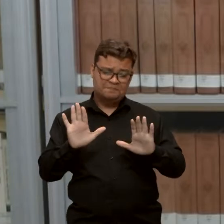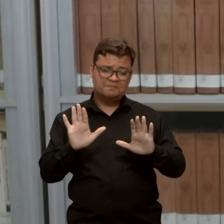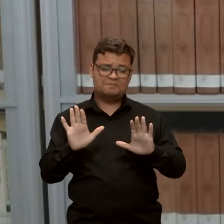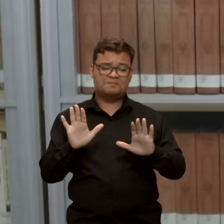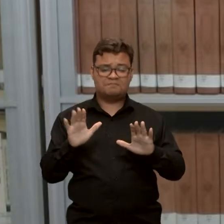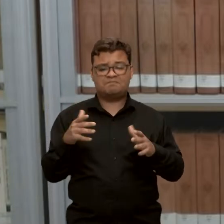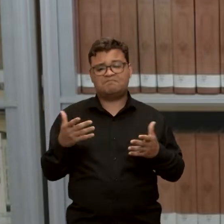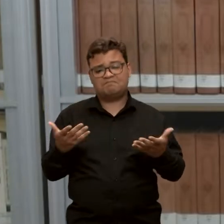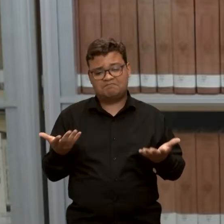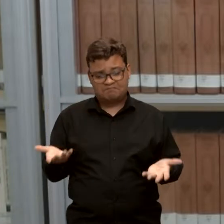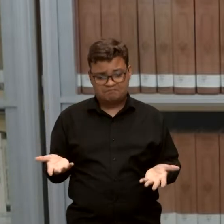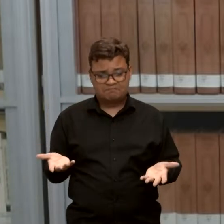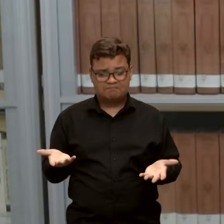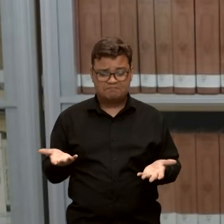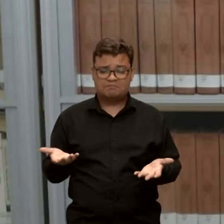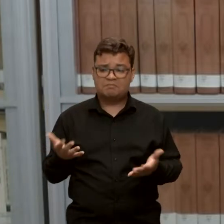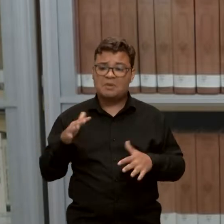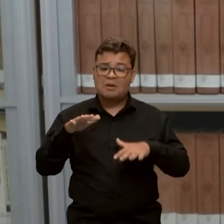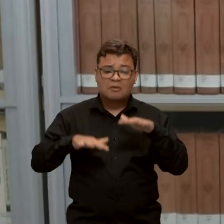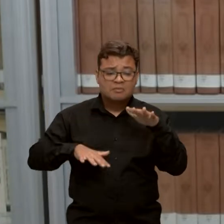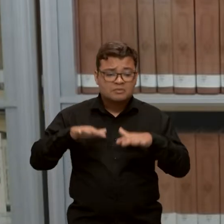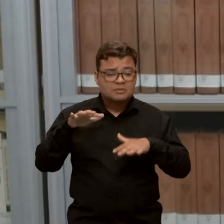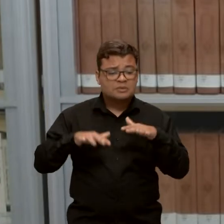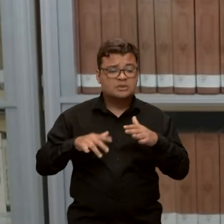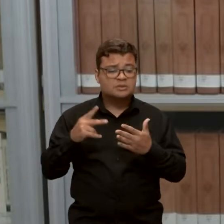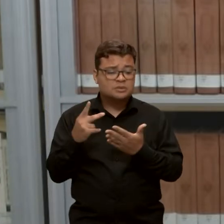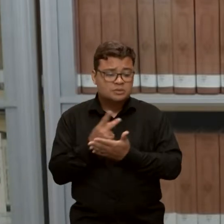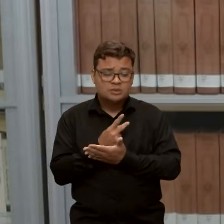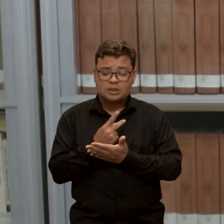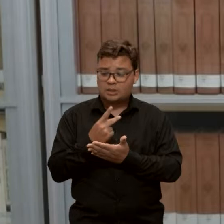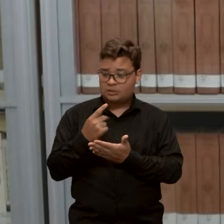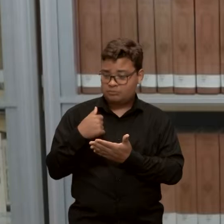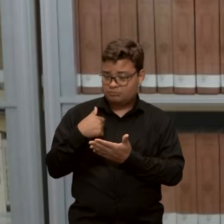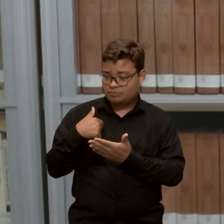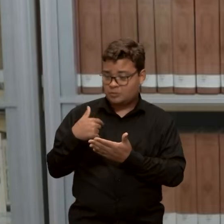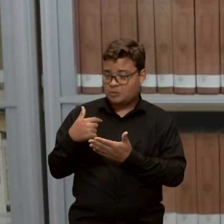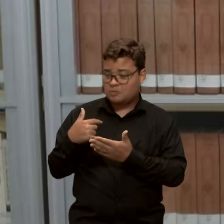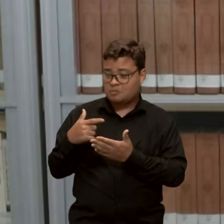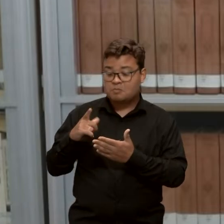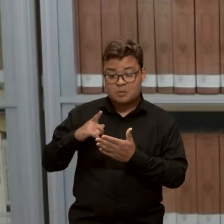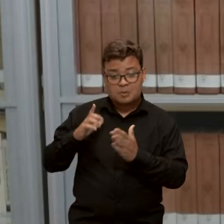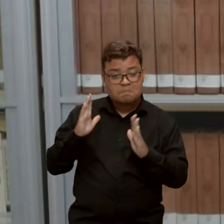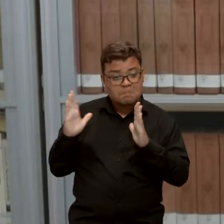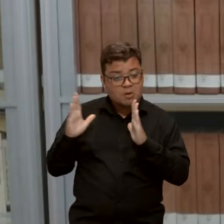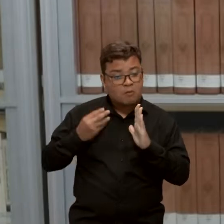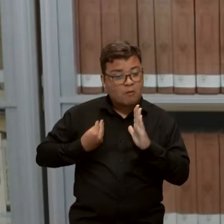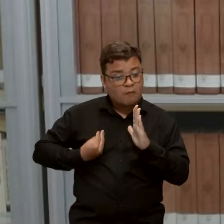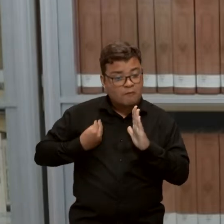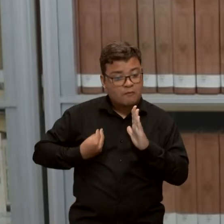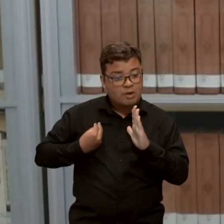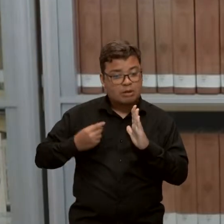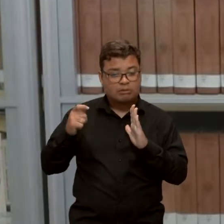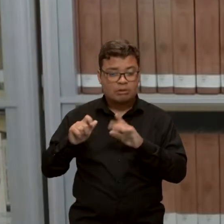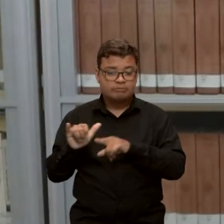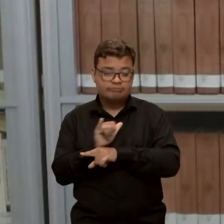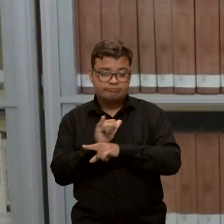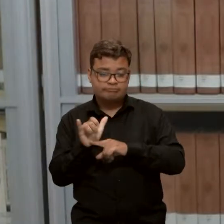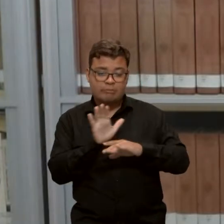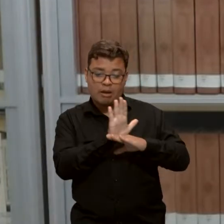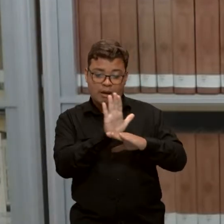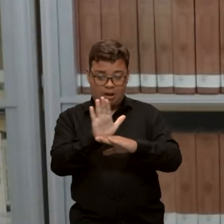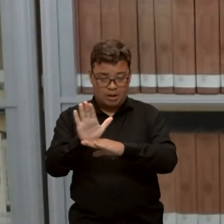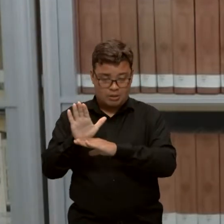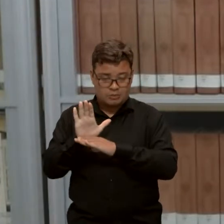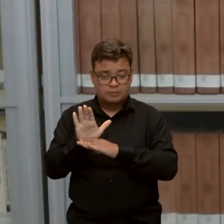assim, que é estratégico em determinados momentos, assim, como foi a minha posição. Eu acho